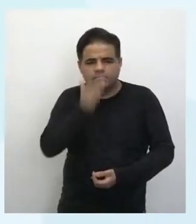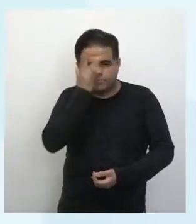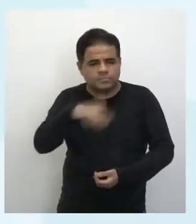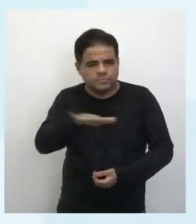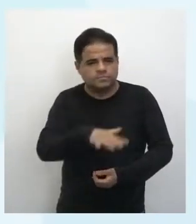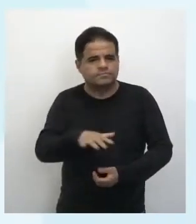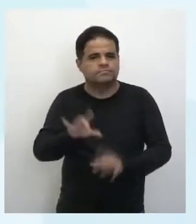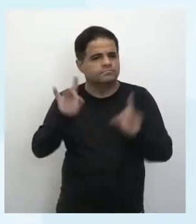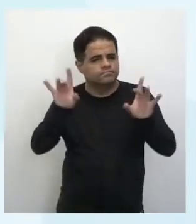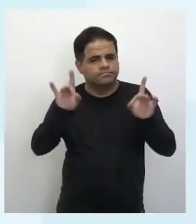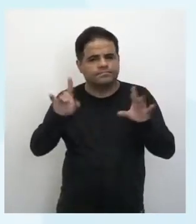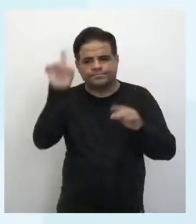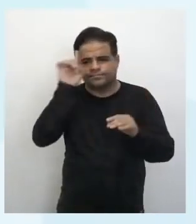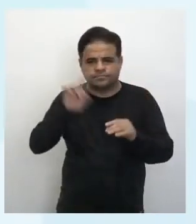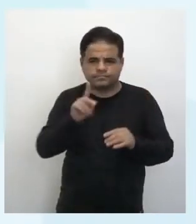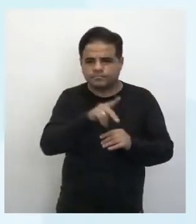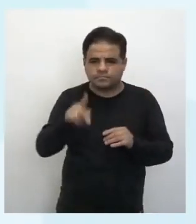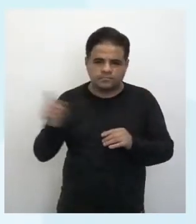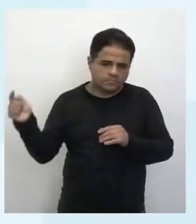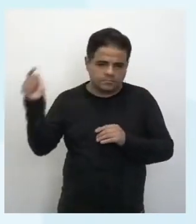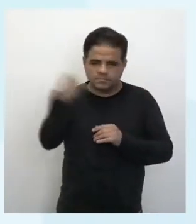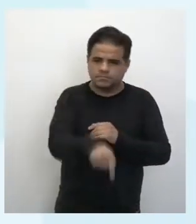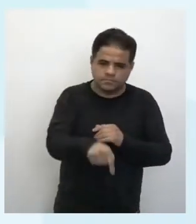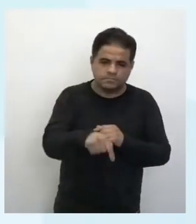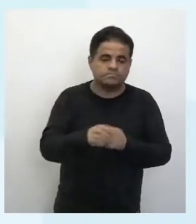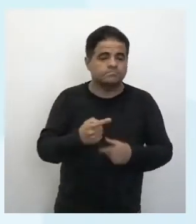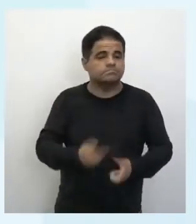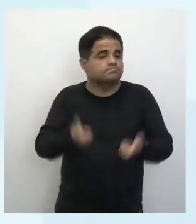especialistas alertam e o que o professor diz.